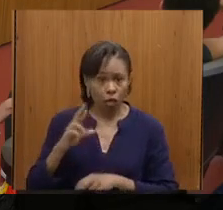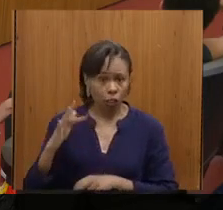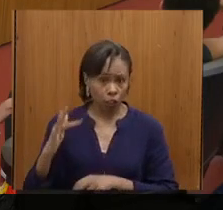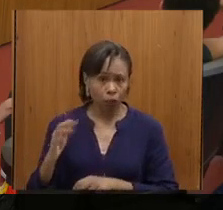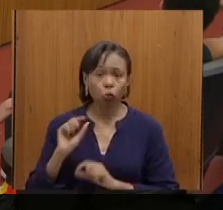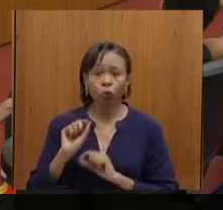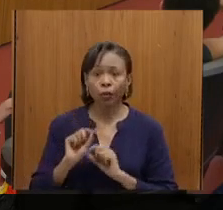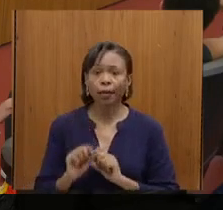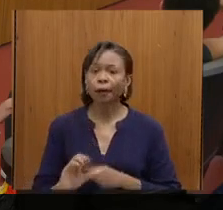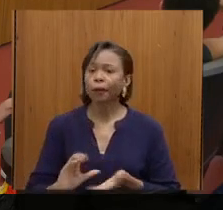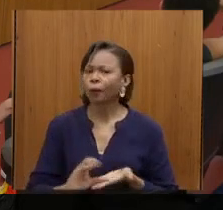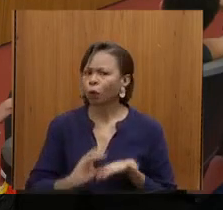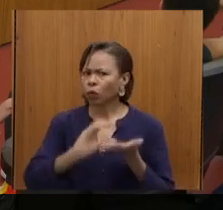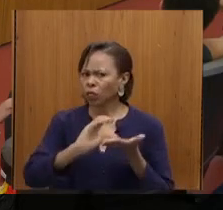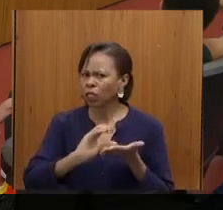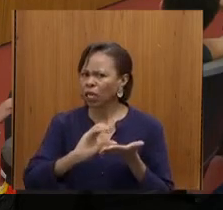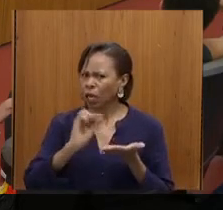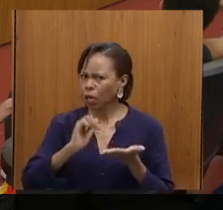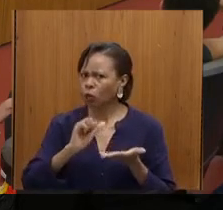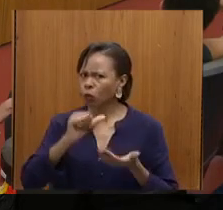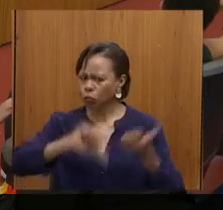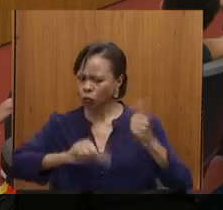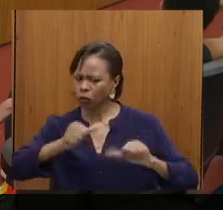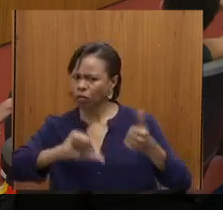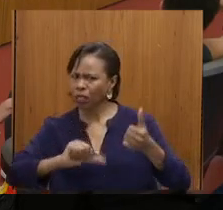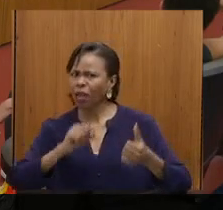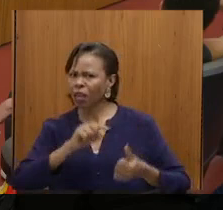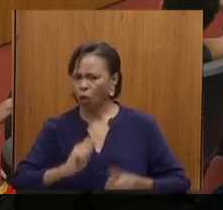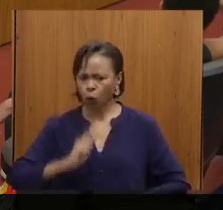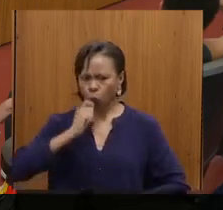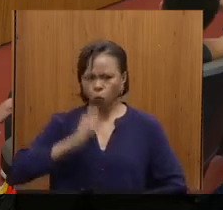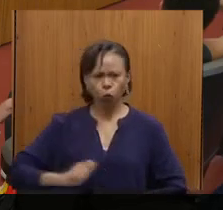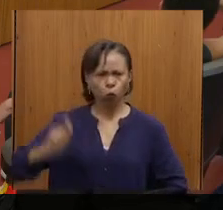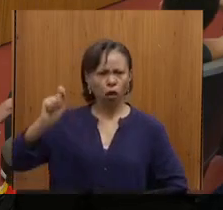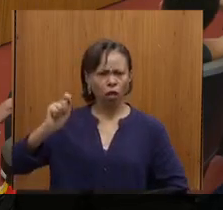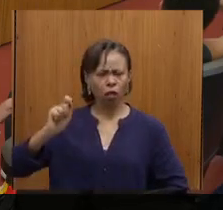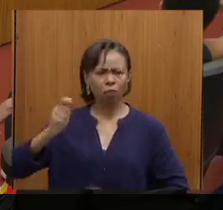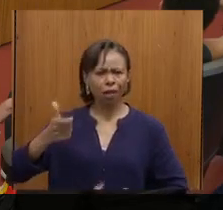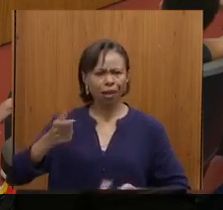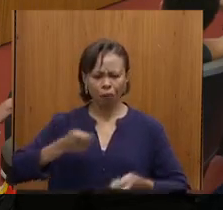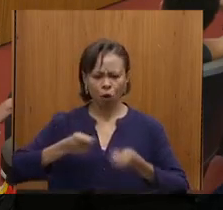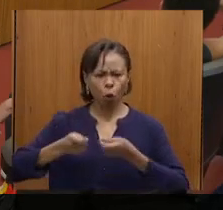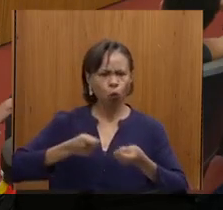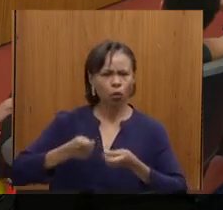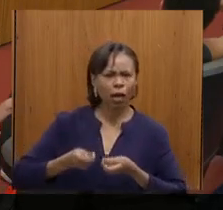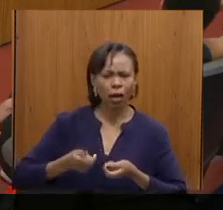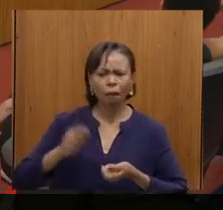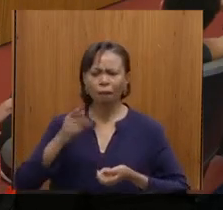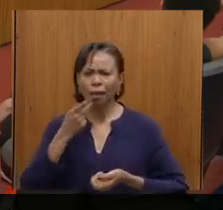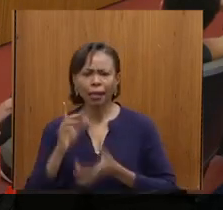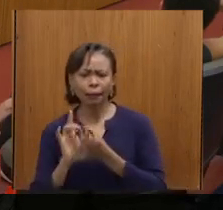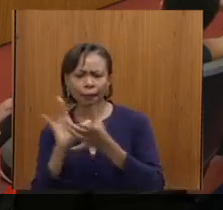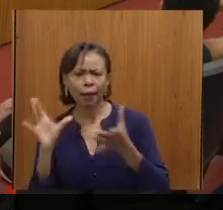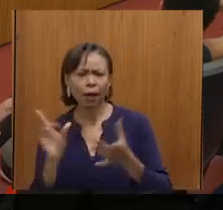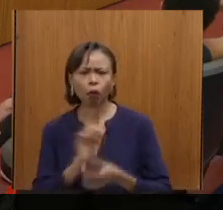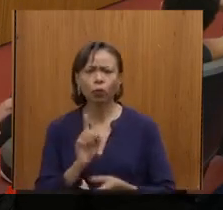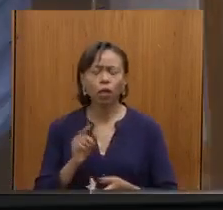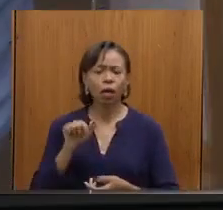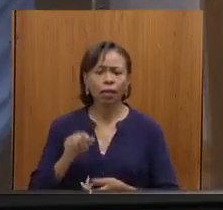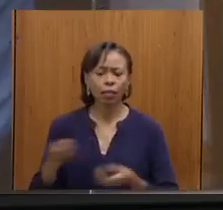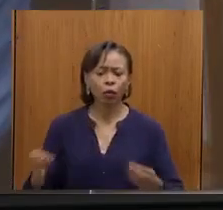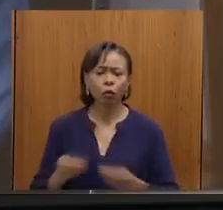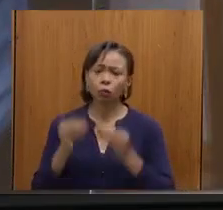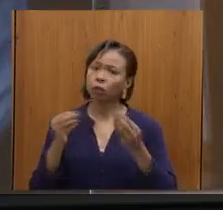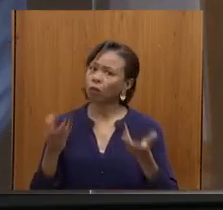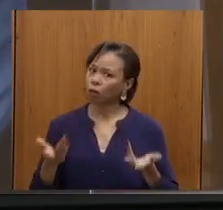Conselho de Supervisão é o árbitro para autorizar essas compensações. Aí que eu acho que fere, inclusive, a